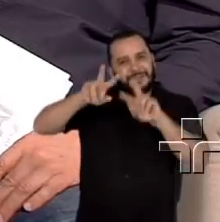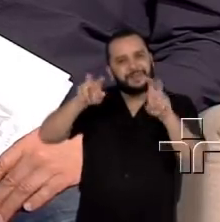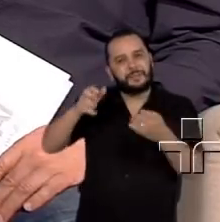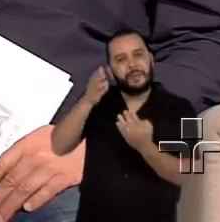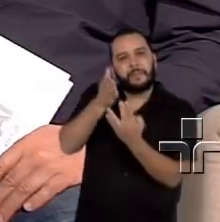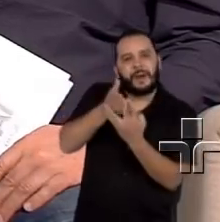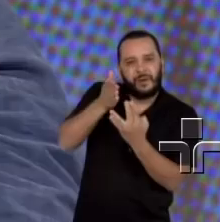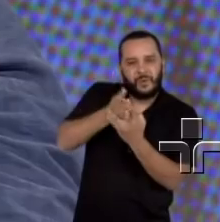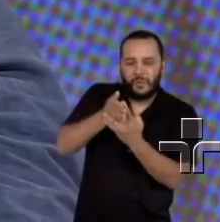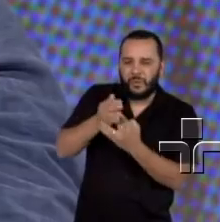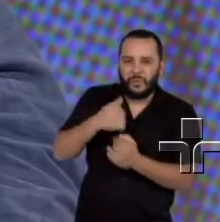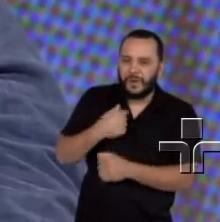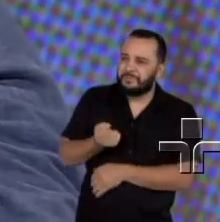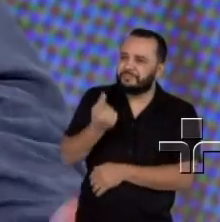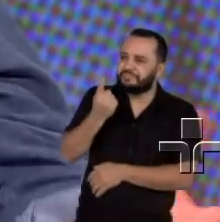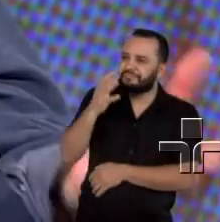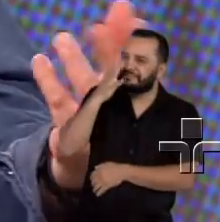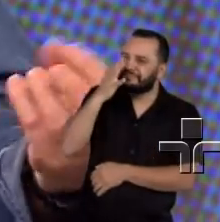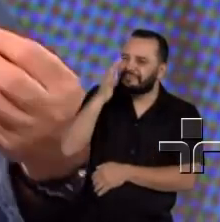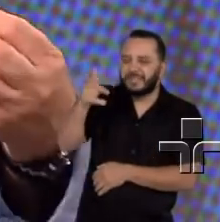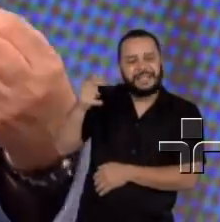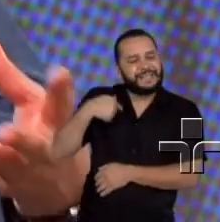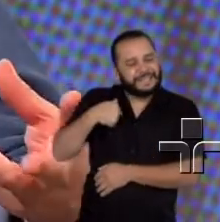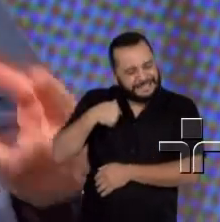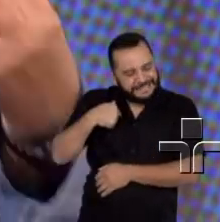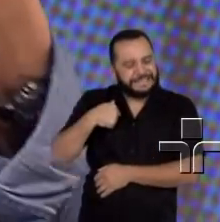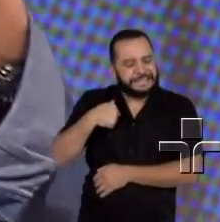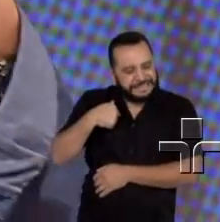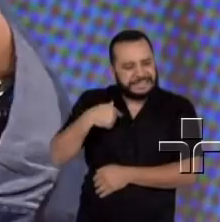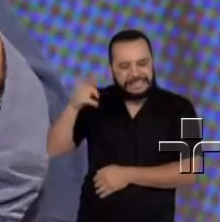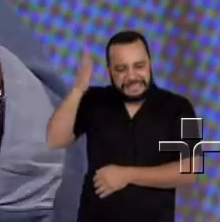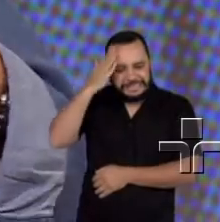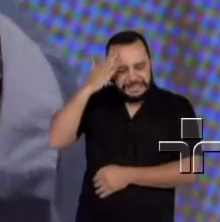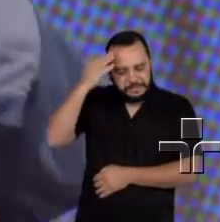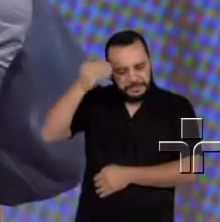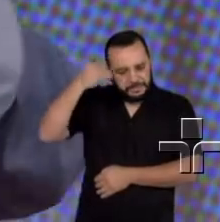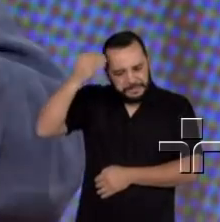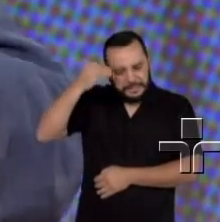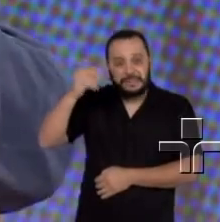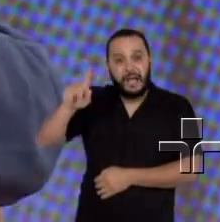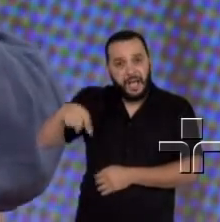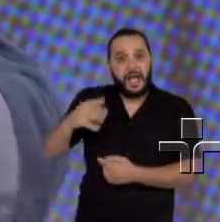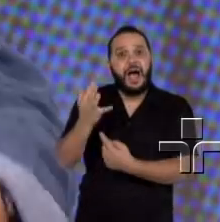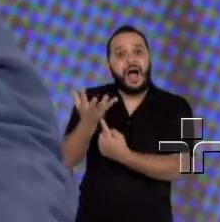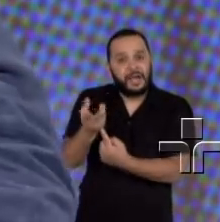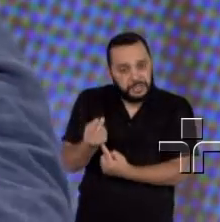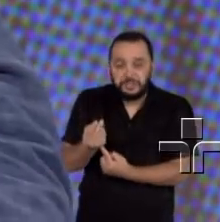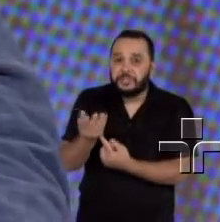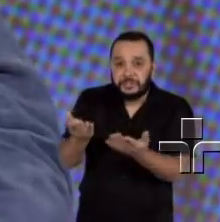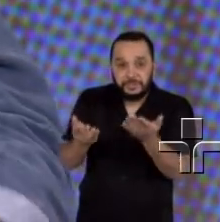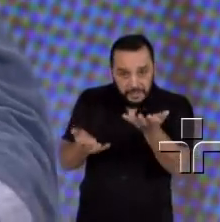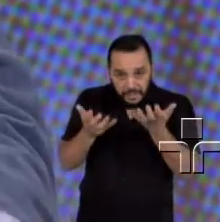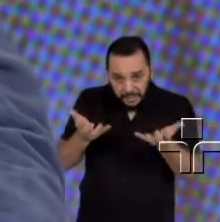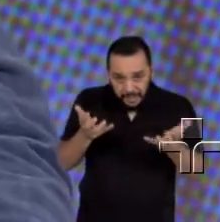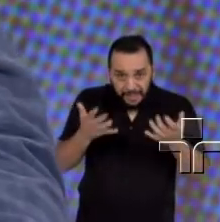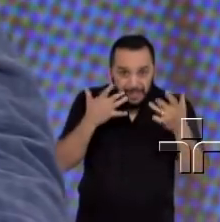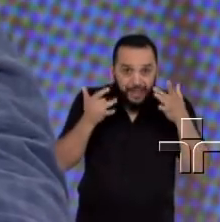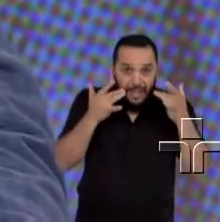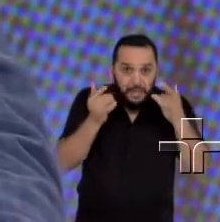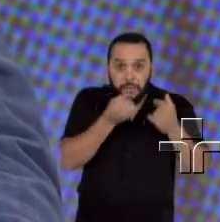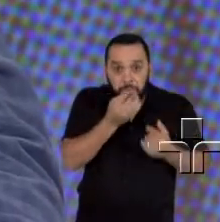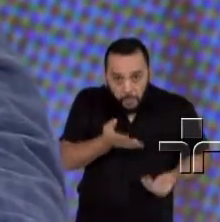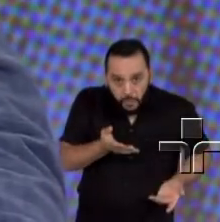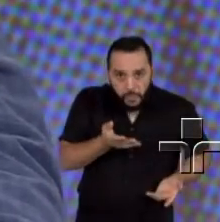né? É uma arte que está lá muito viva, muito presente. Moçada jovem, se quer fazer bom teatro,